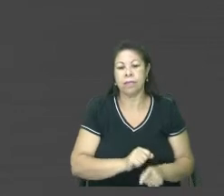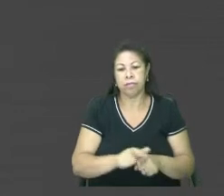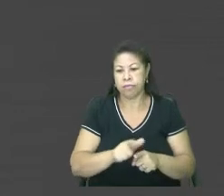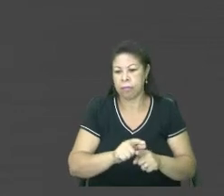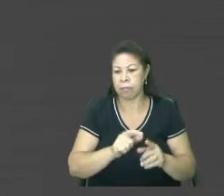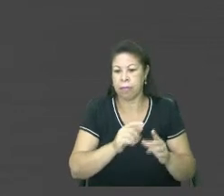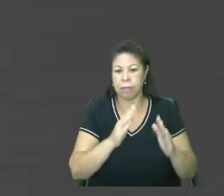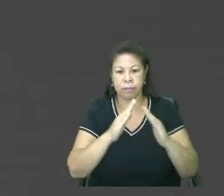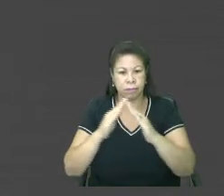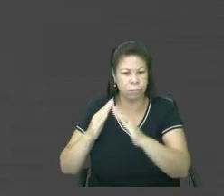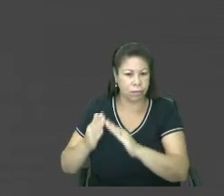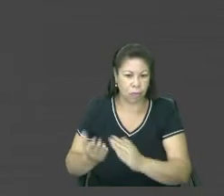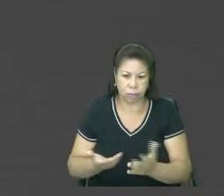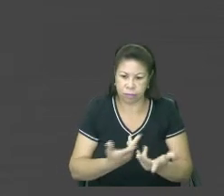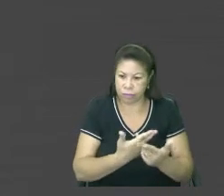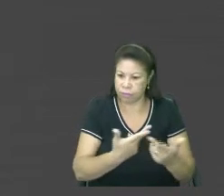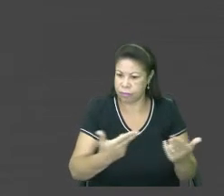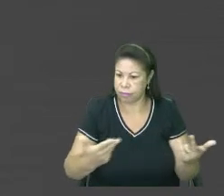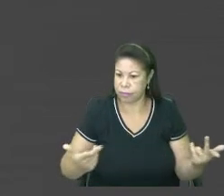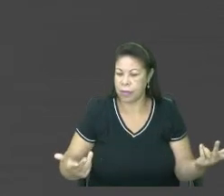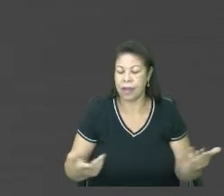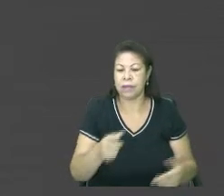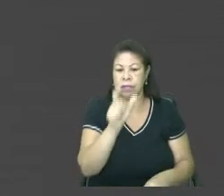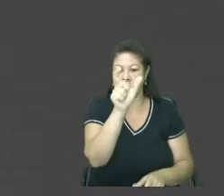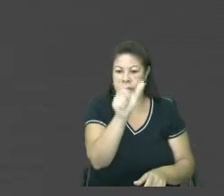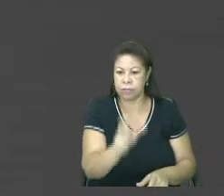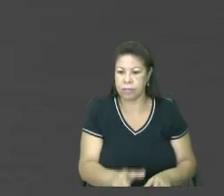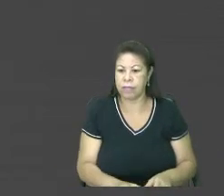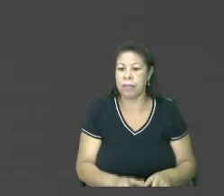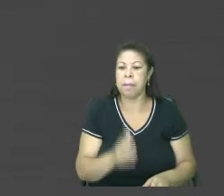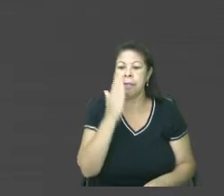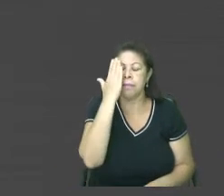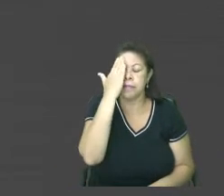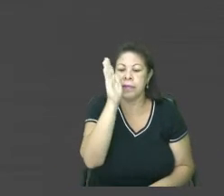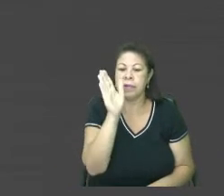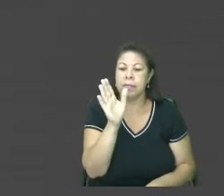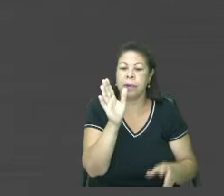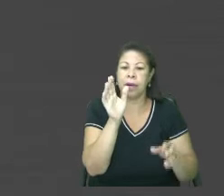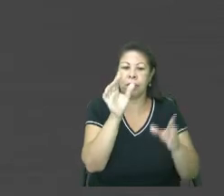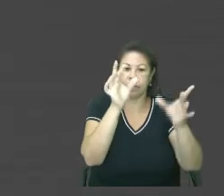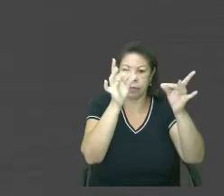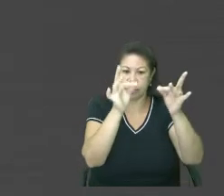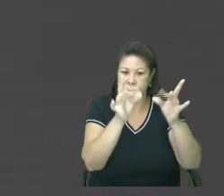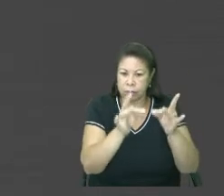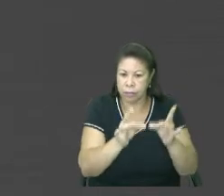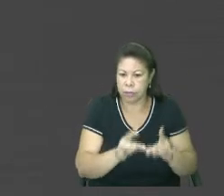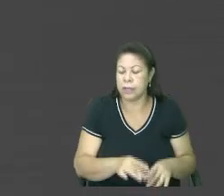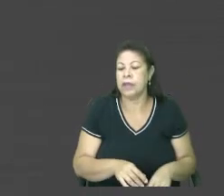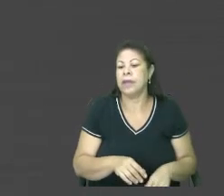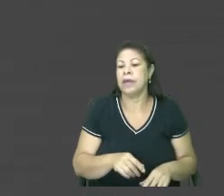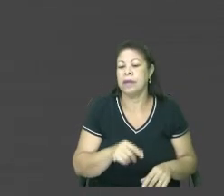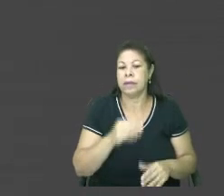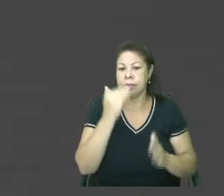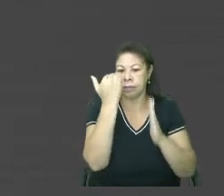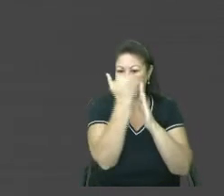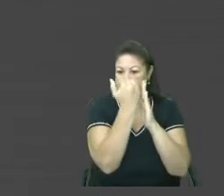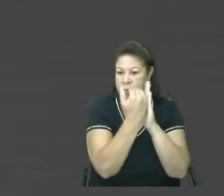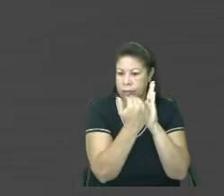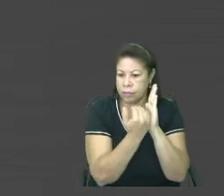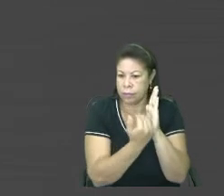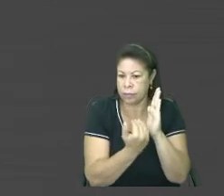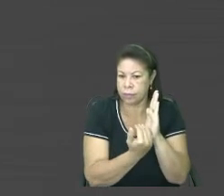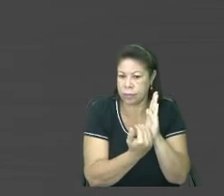traz as principais despesas da saúde, né, ali listadas, e abaixo